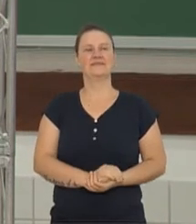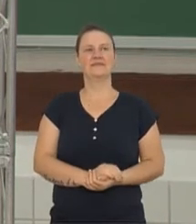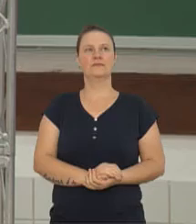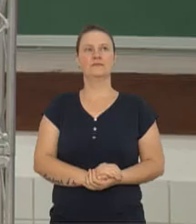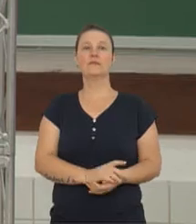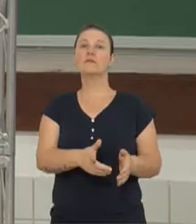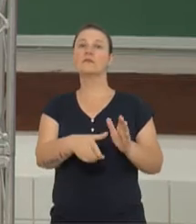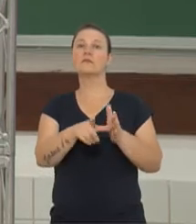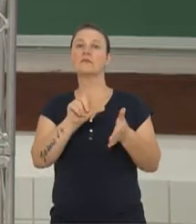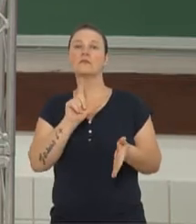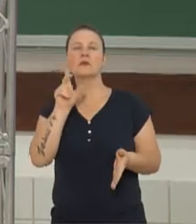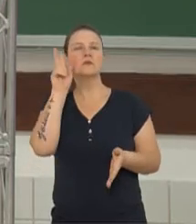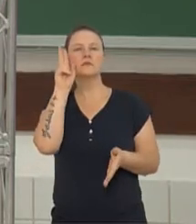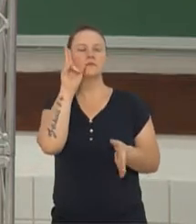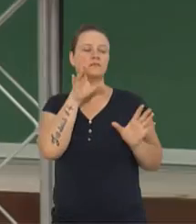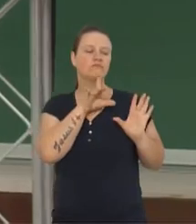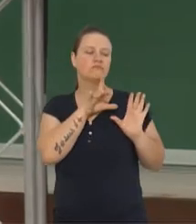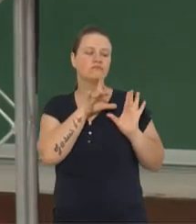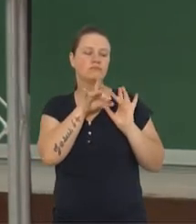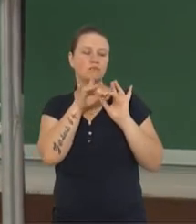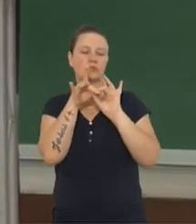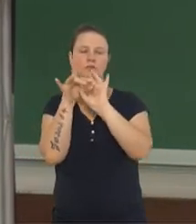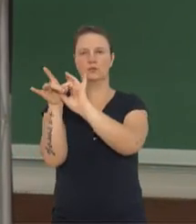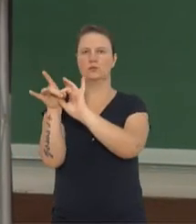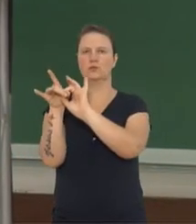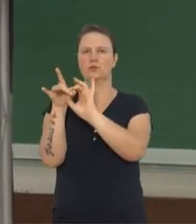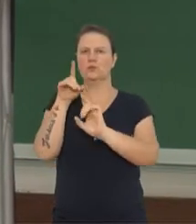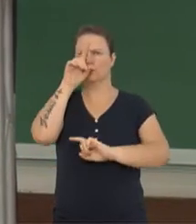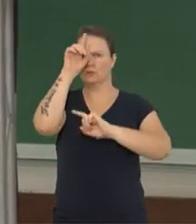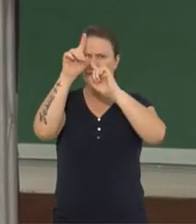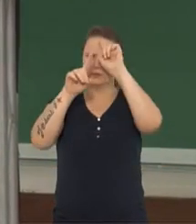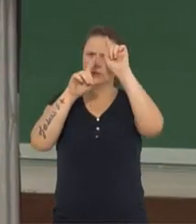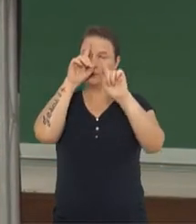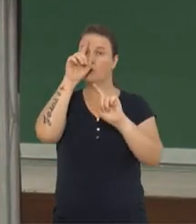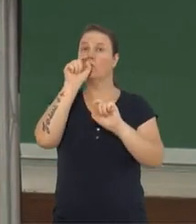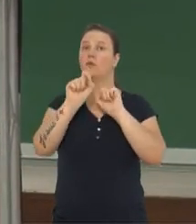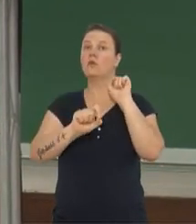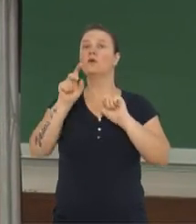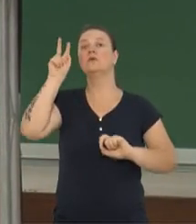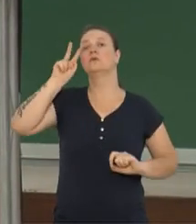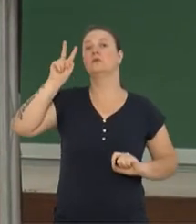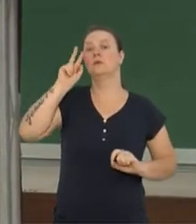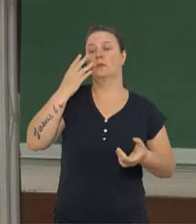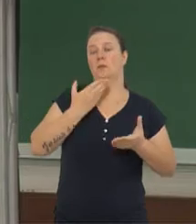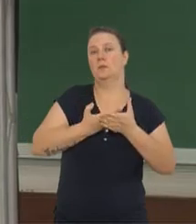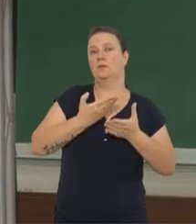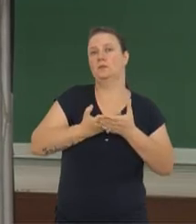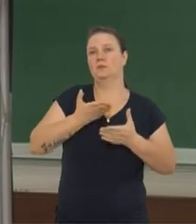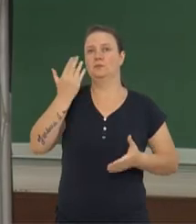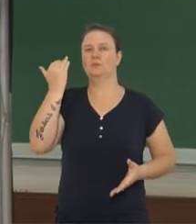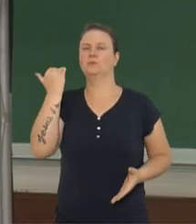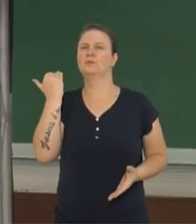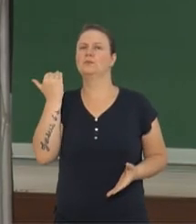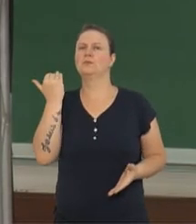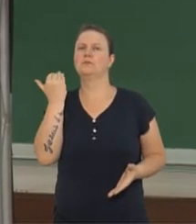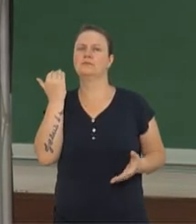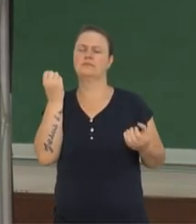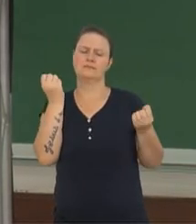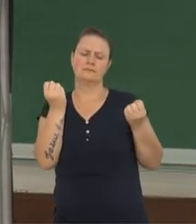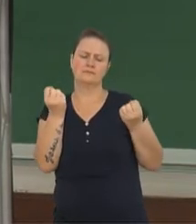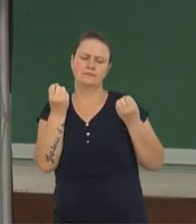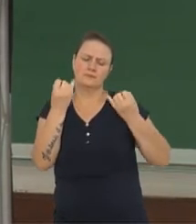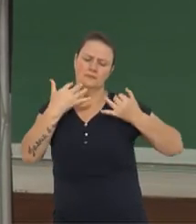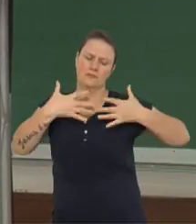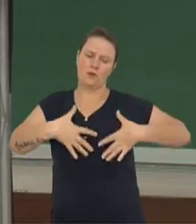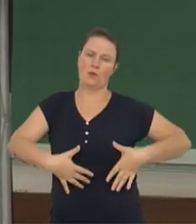Antes, lembro que nós estamos contextualizando um pouquinho. Então a ideia aqui é que vocês lembrem a aula anterior. O que nós trabalhamos? Poema.